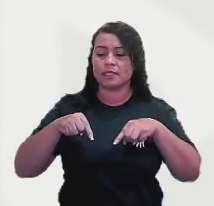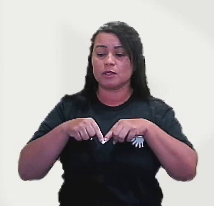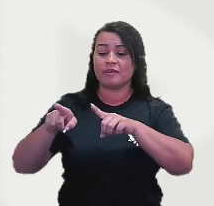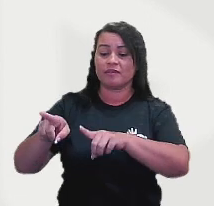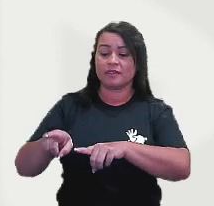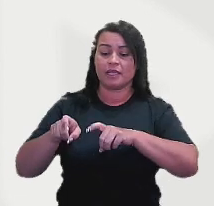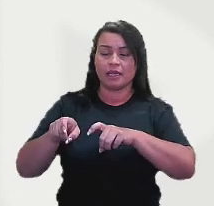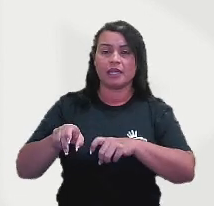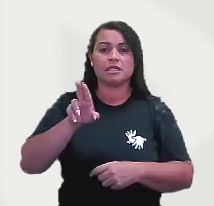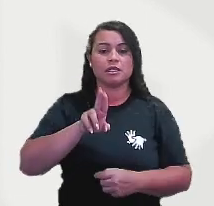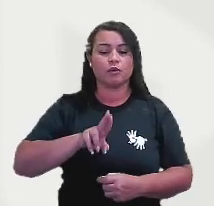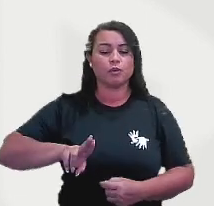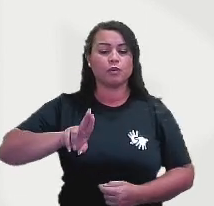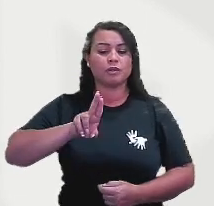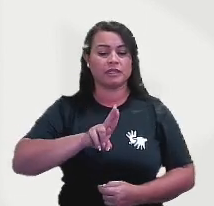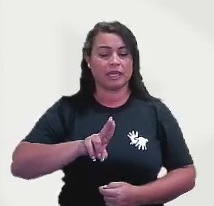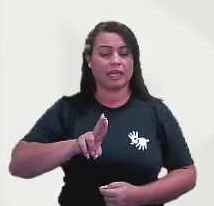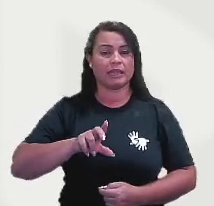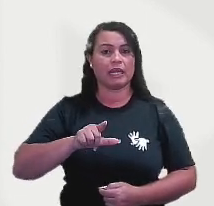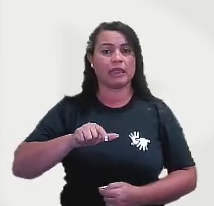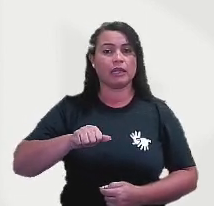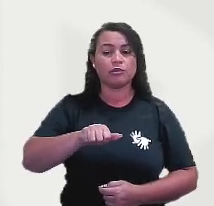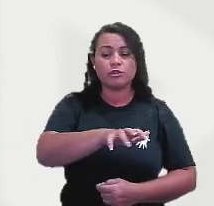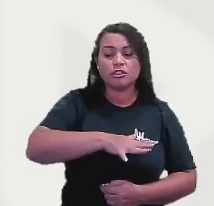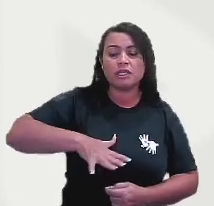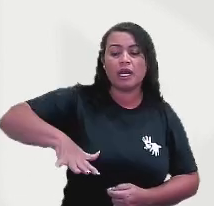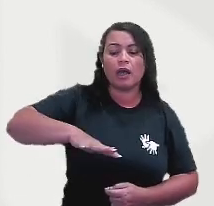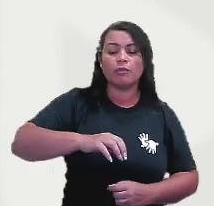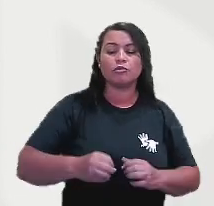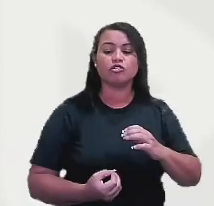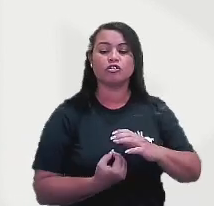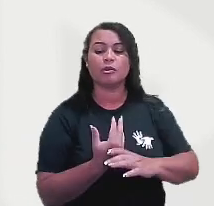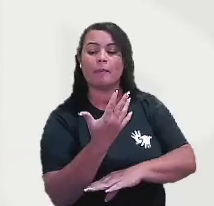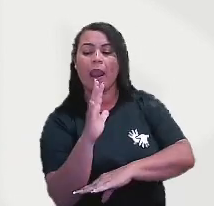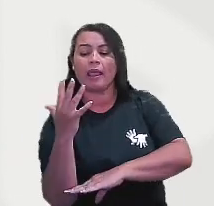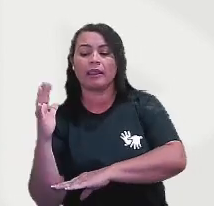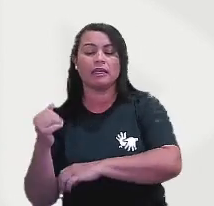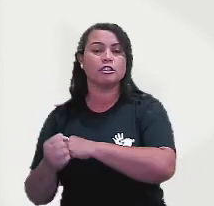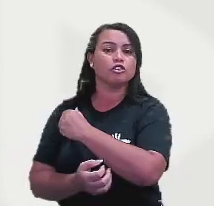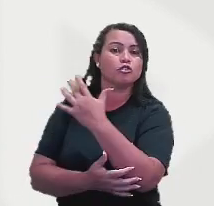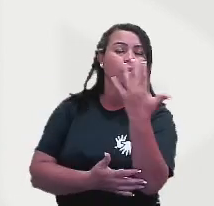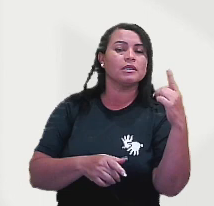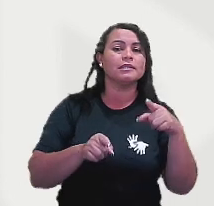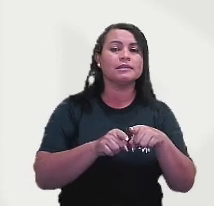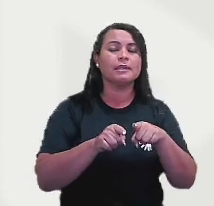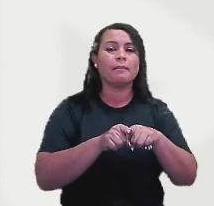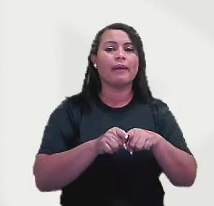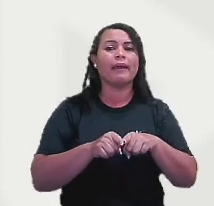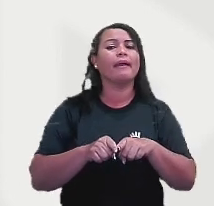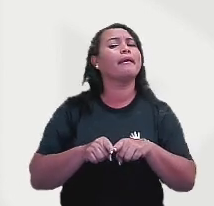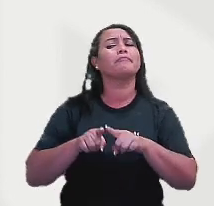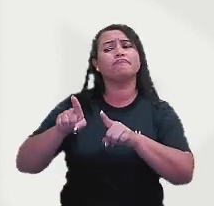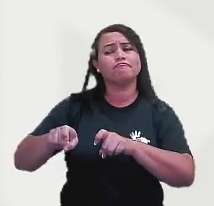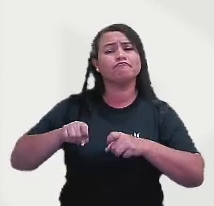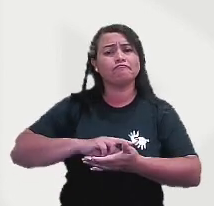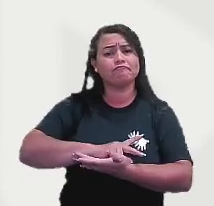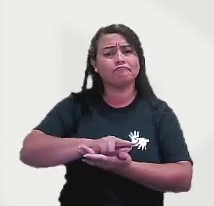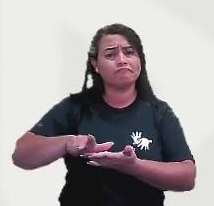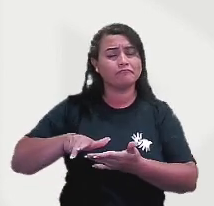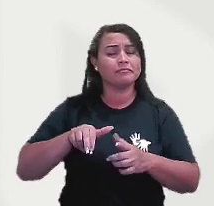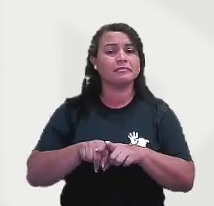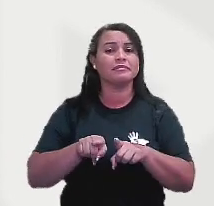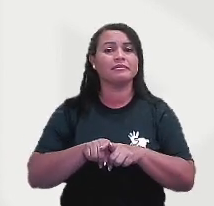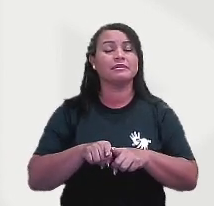São utilizadas para medir as superfícies de campos, plantações, pastos, sítios, fazendas, etc.